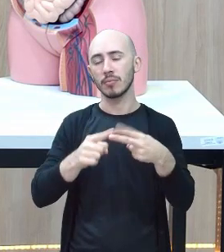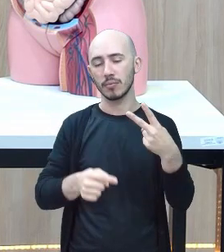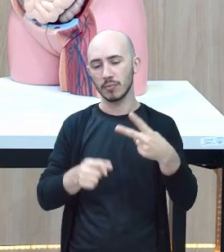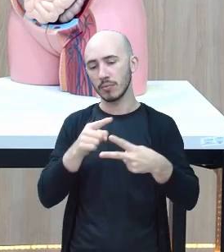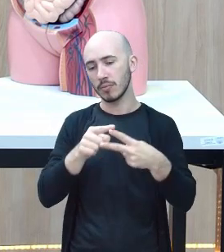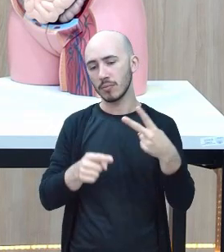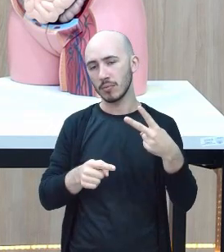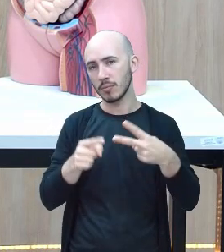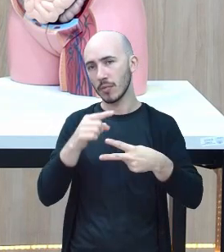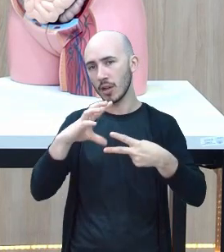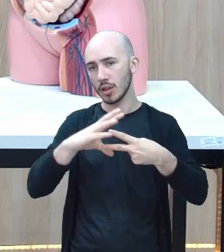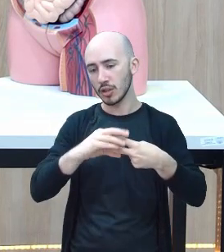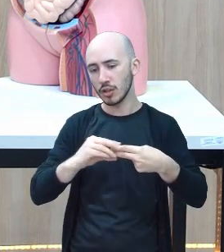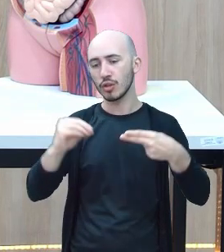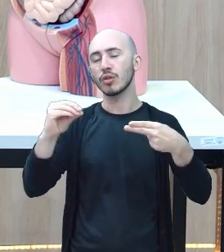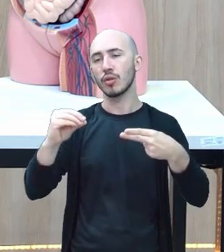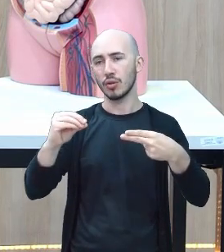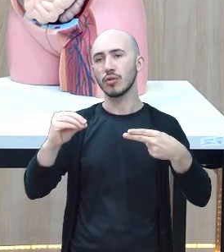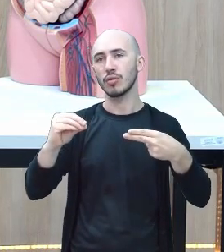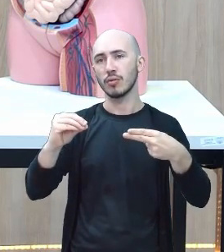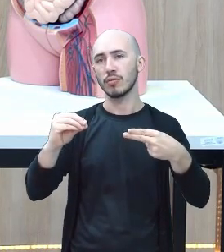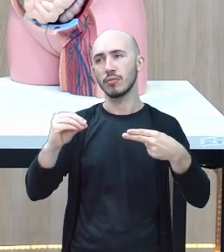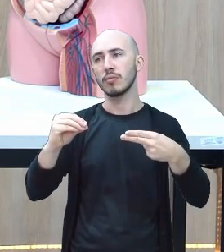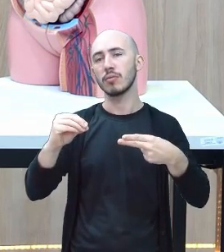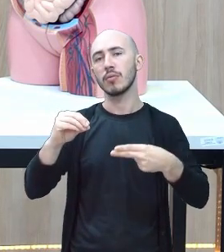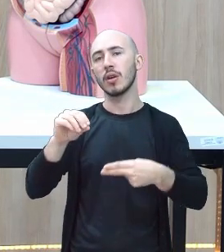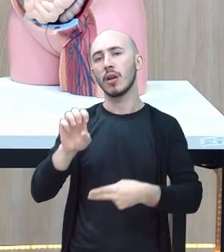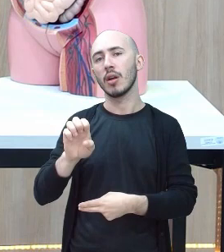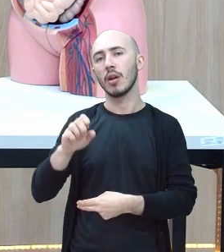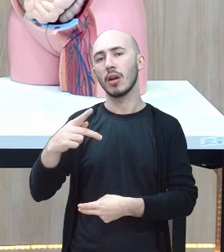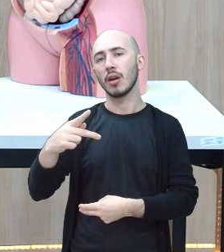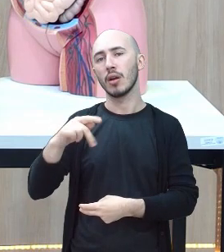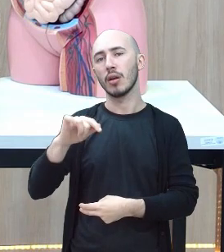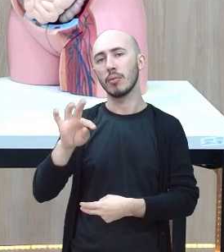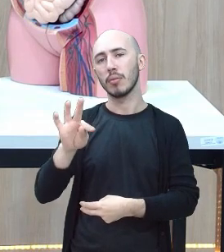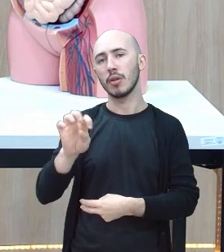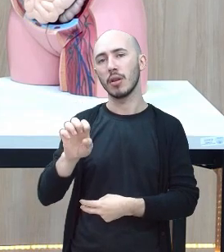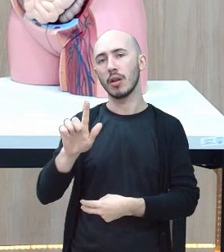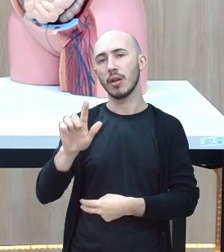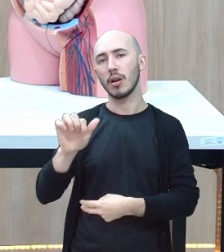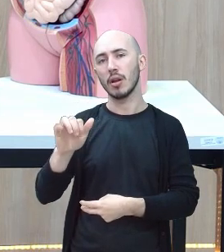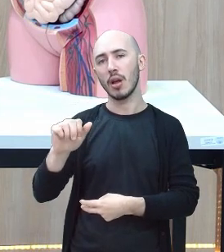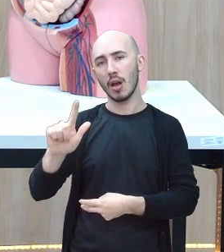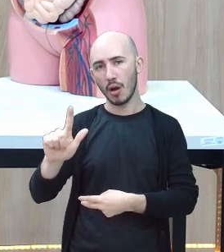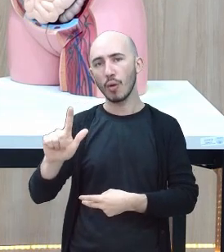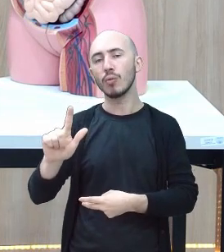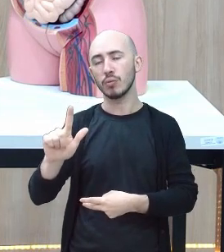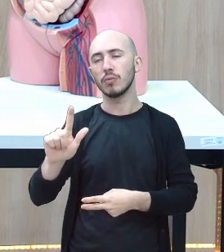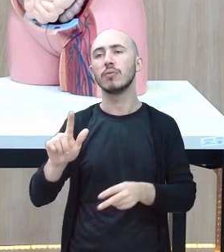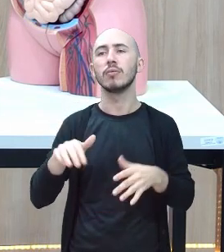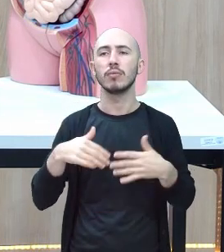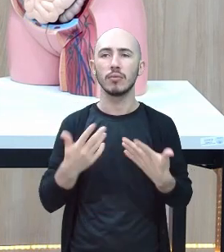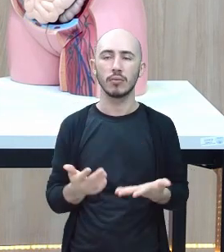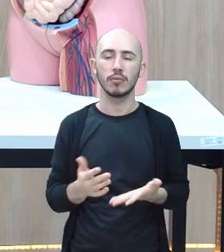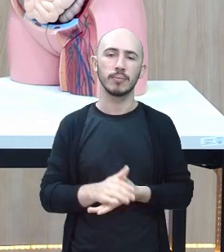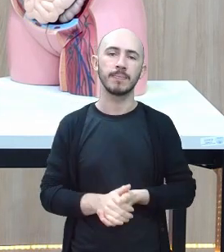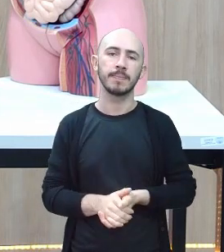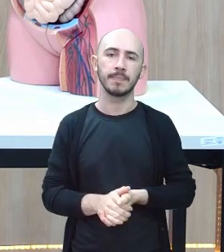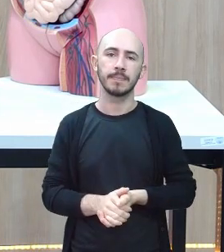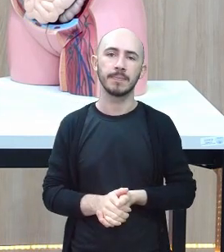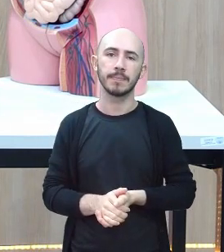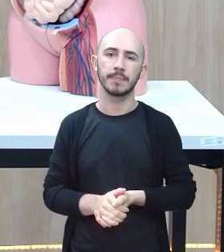está dividido em dois tipos, tecido epitelial de revestimento e tecido epitelial